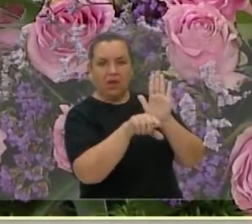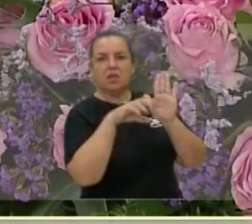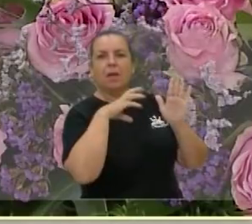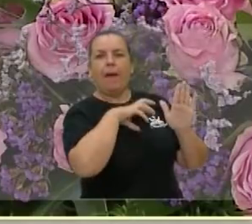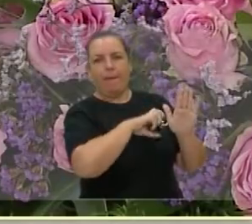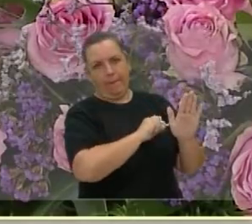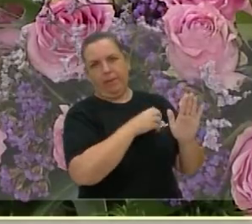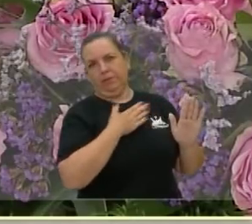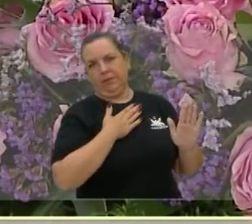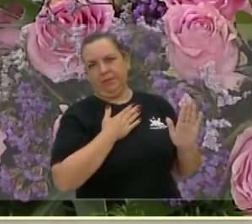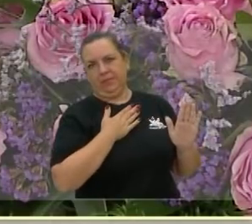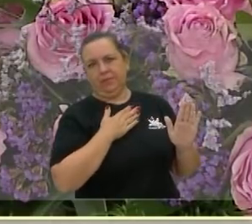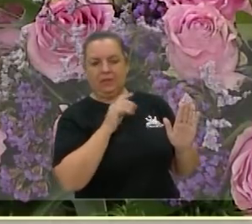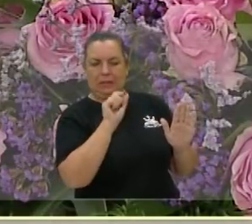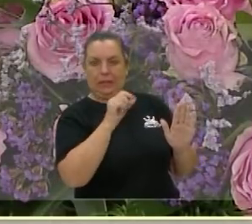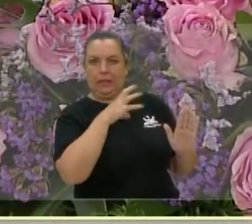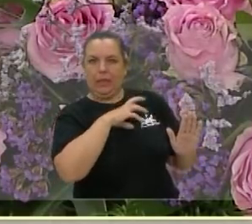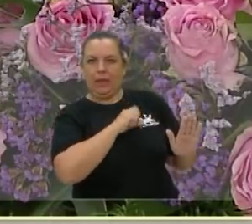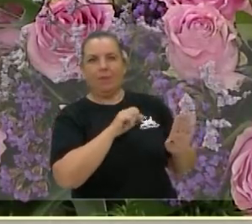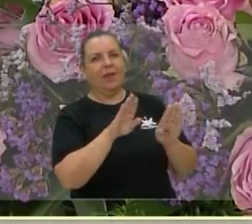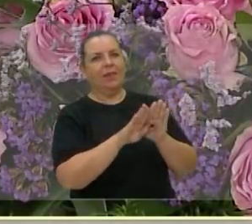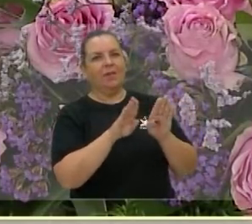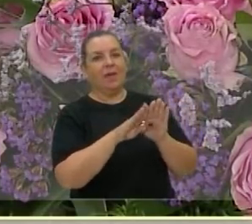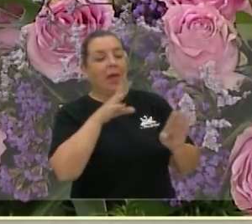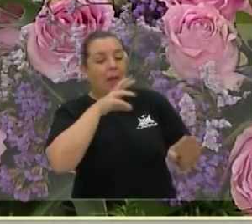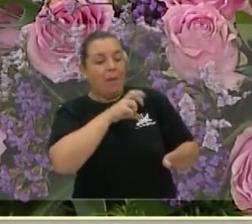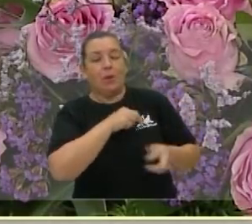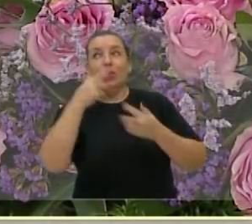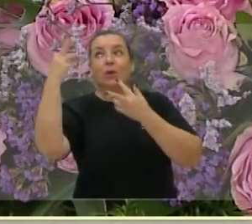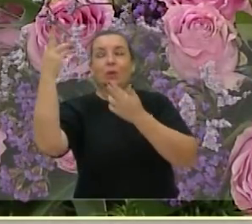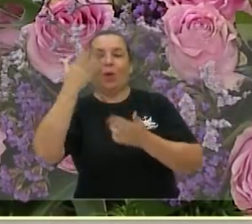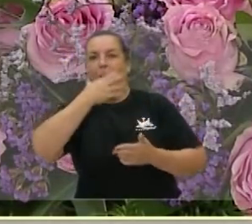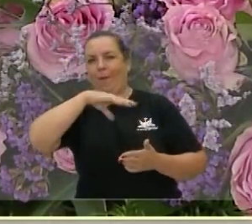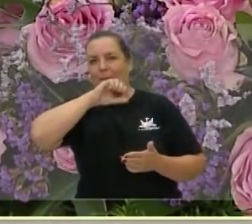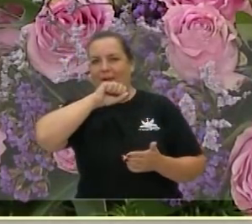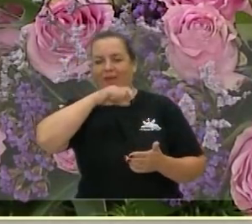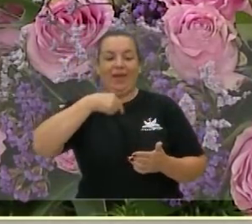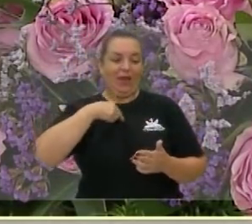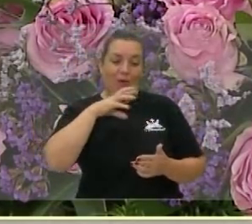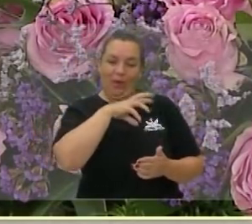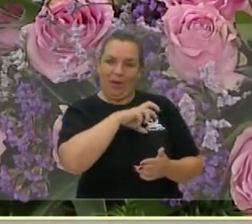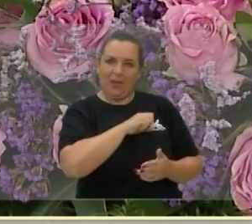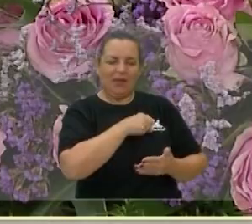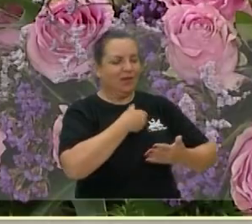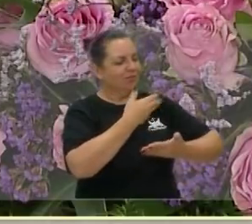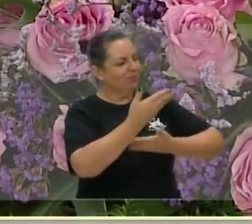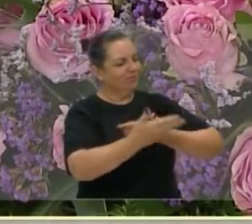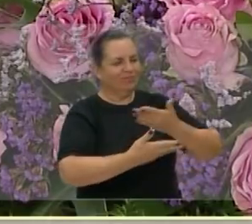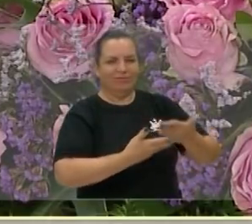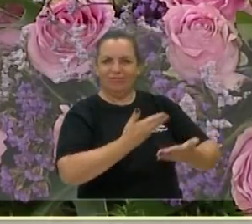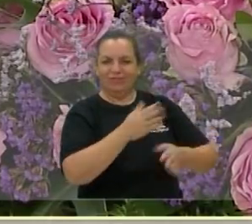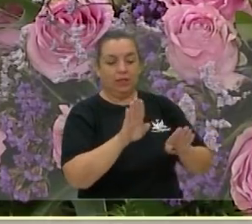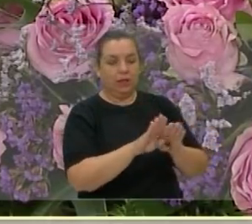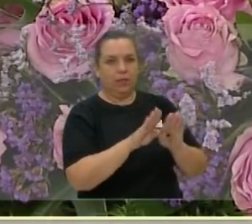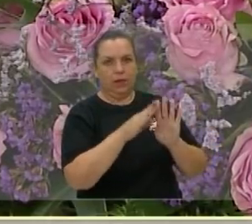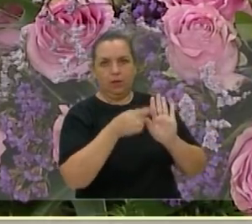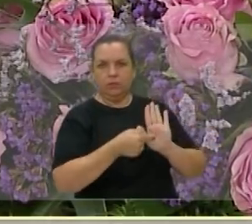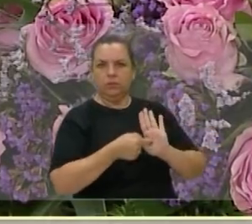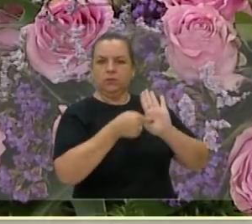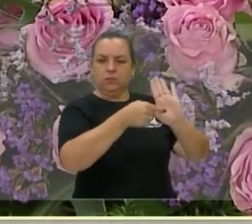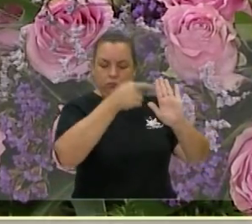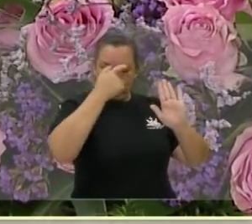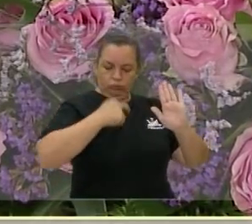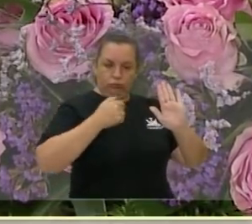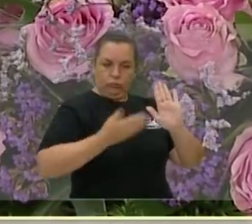ama será amado por meu Pai, e eu o amarei e me manifestarei a